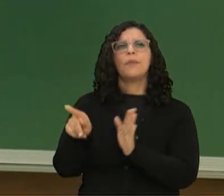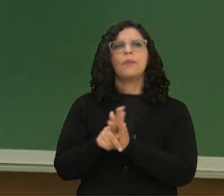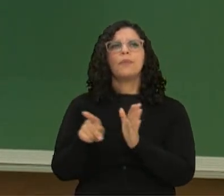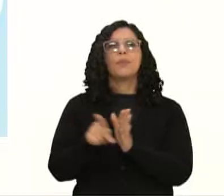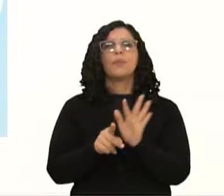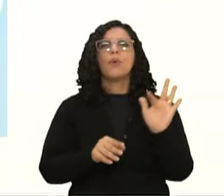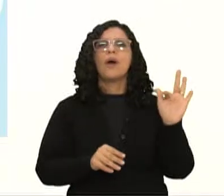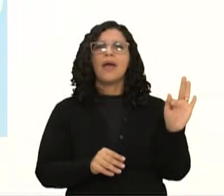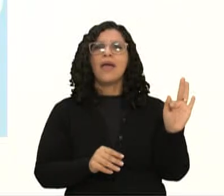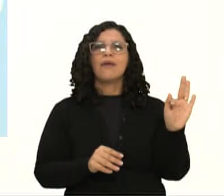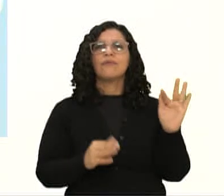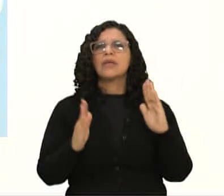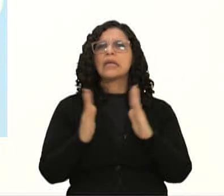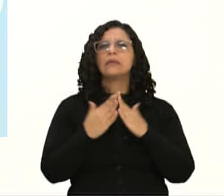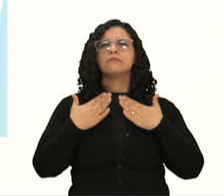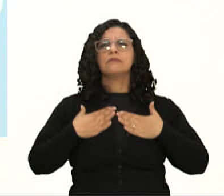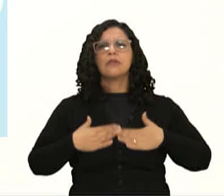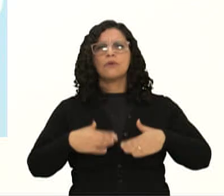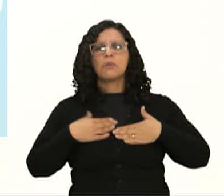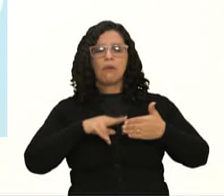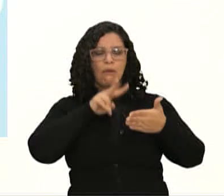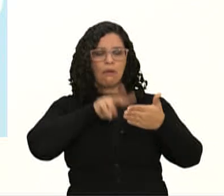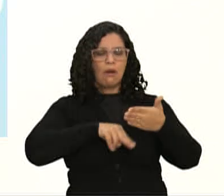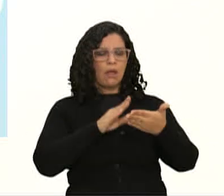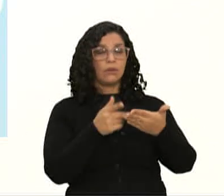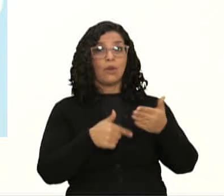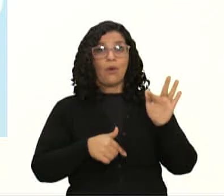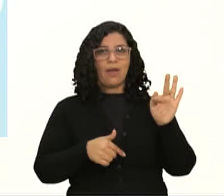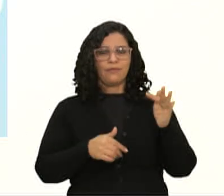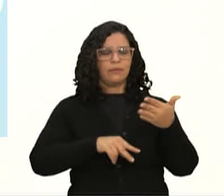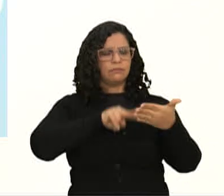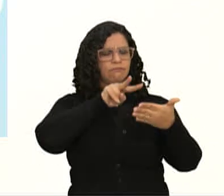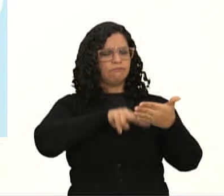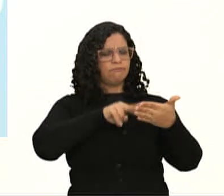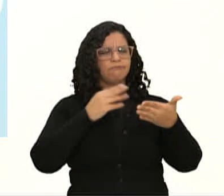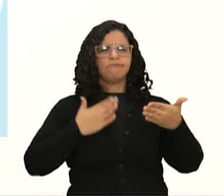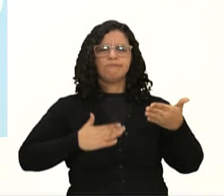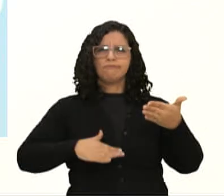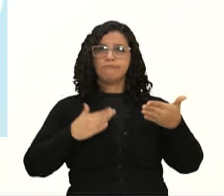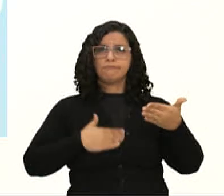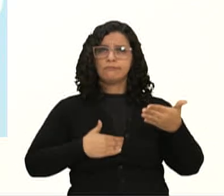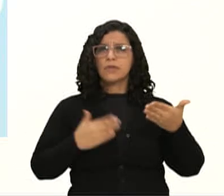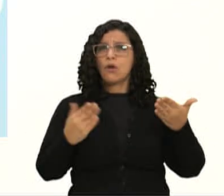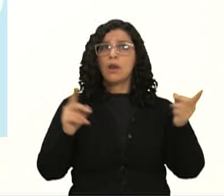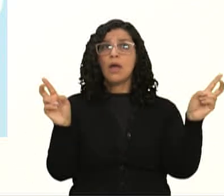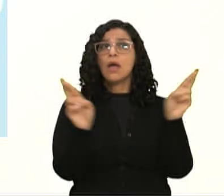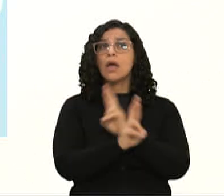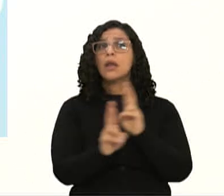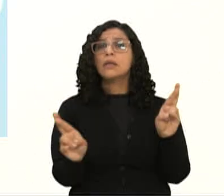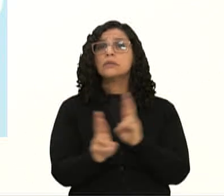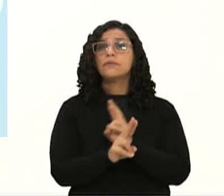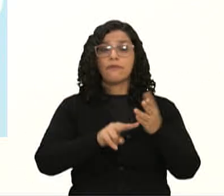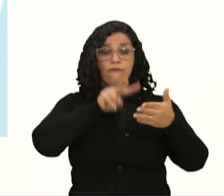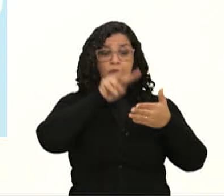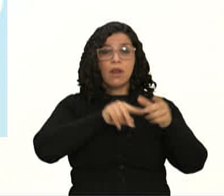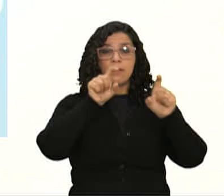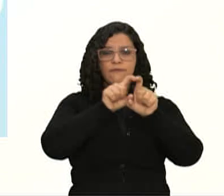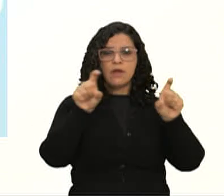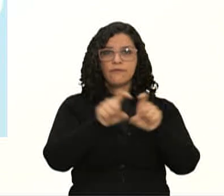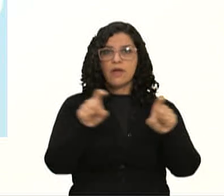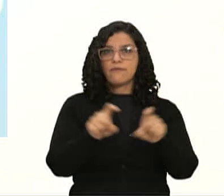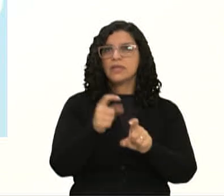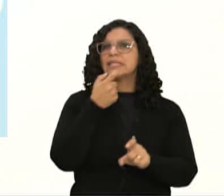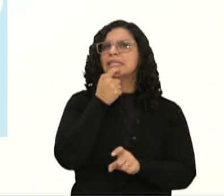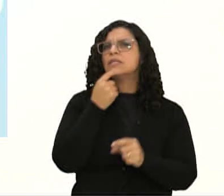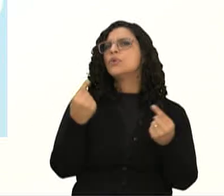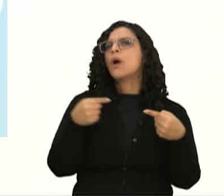em casa, tranquilinha, fazendo a leitura lá na letra F, ó, tá? Então, vocês vão fazer a leitura das frases e relacionar